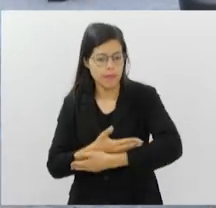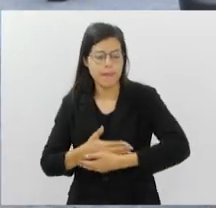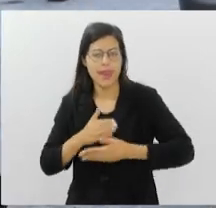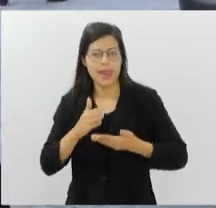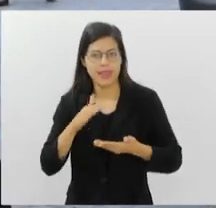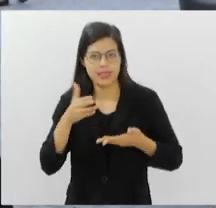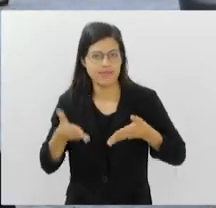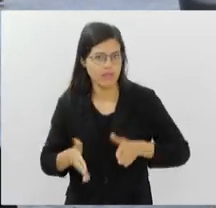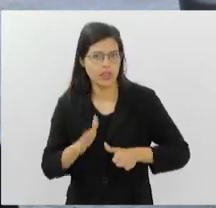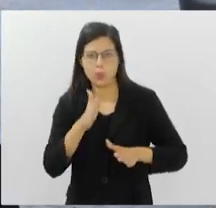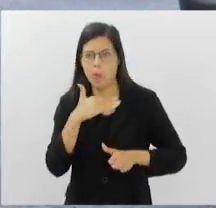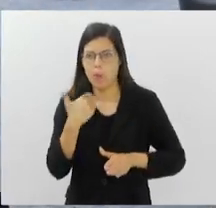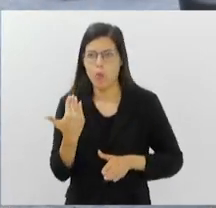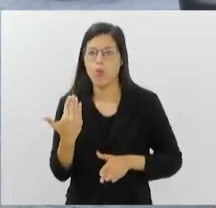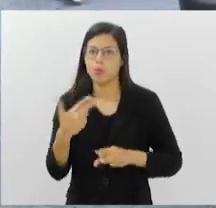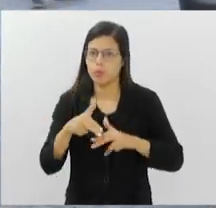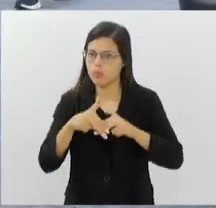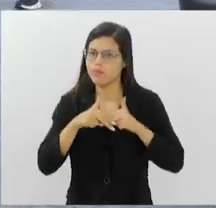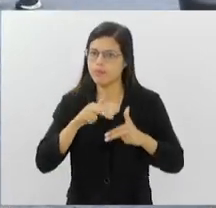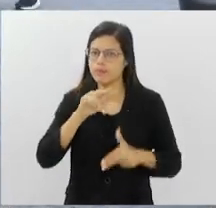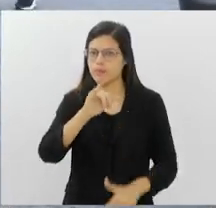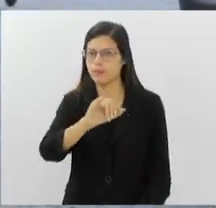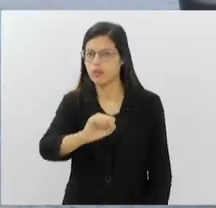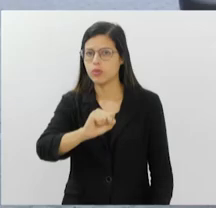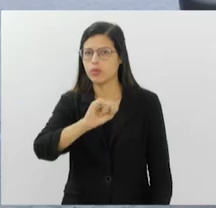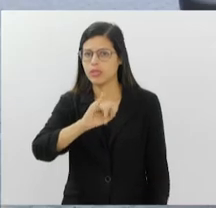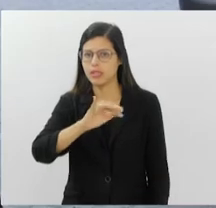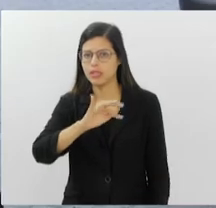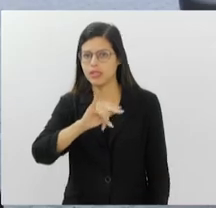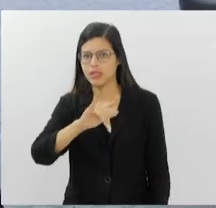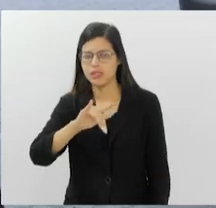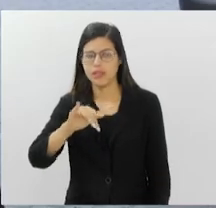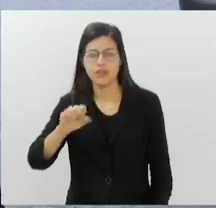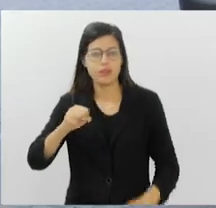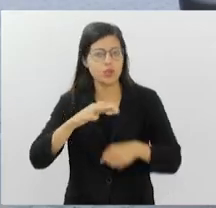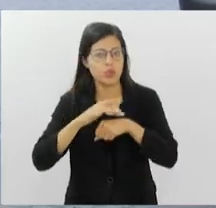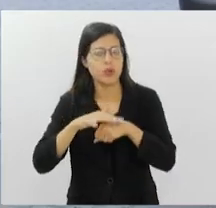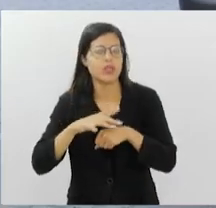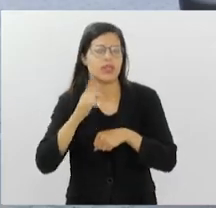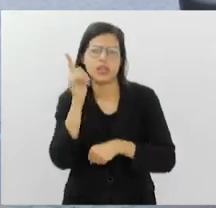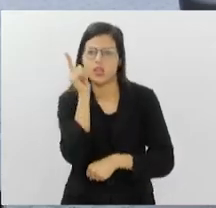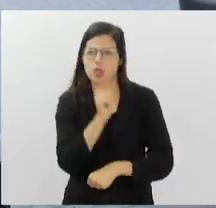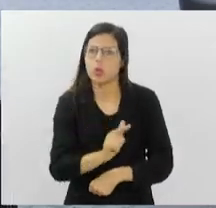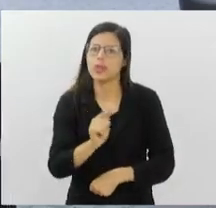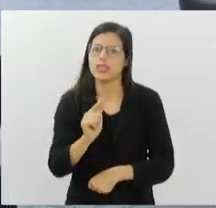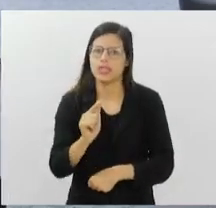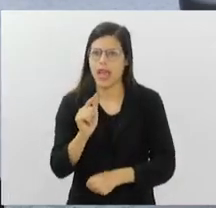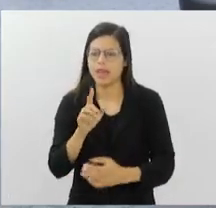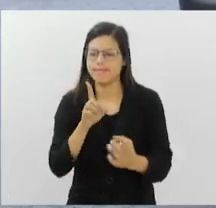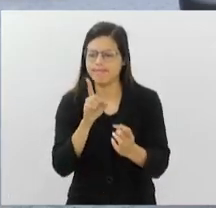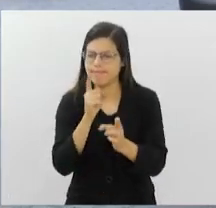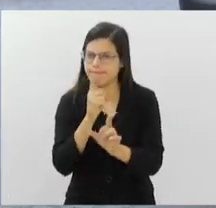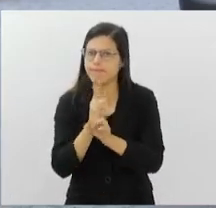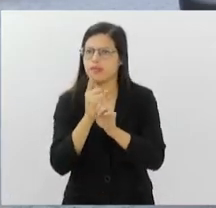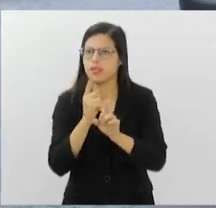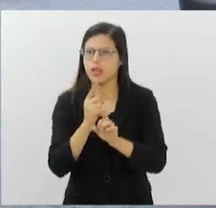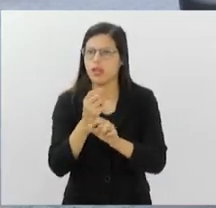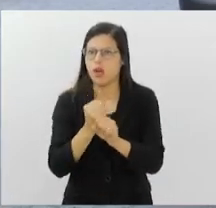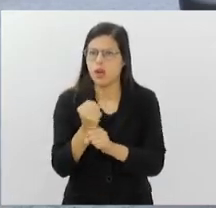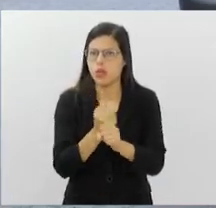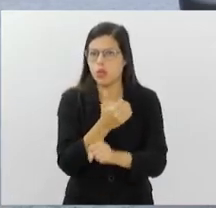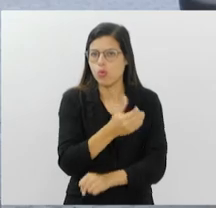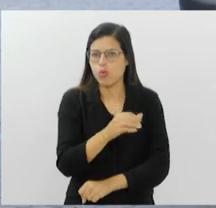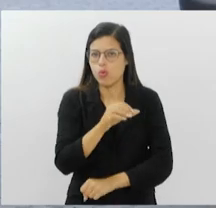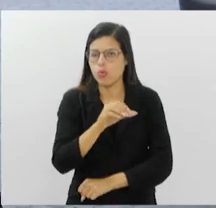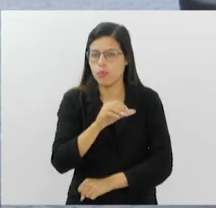sífilis congênita. De uma doença que eu tenho diagnóstico há mais de 100 anos, em 1906 já